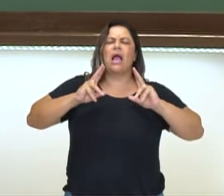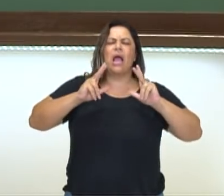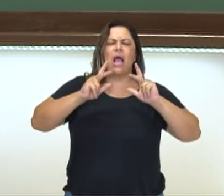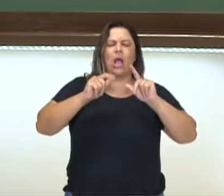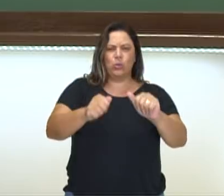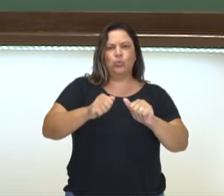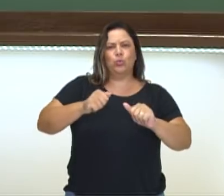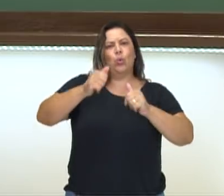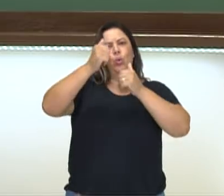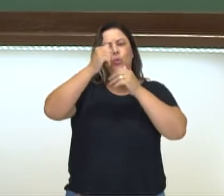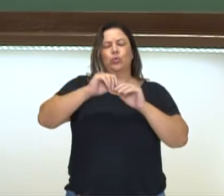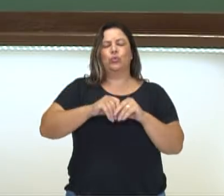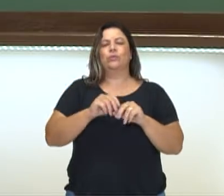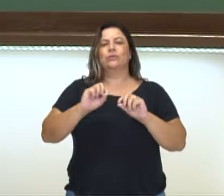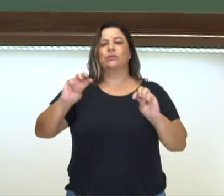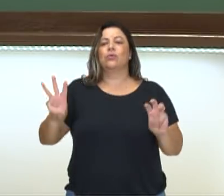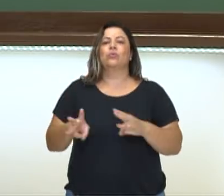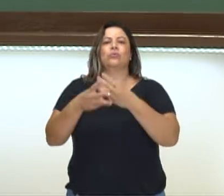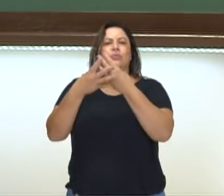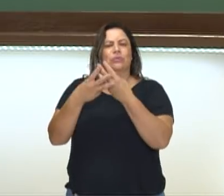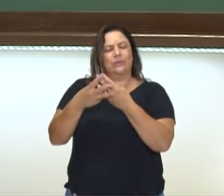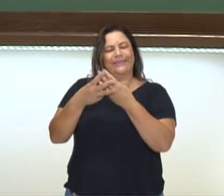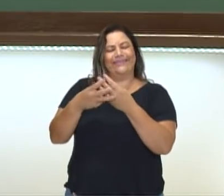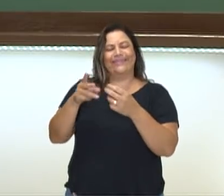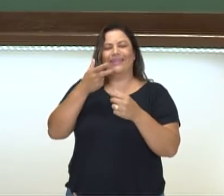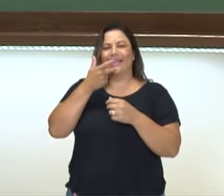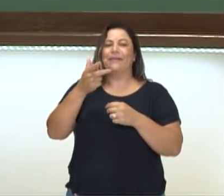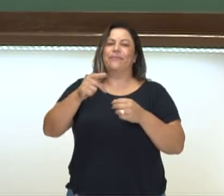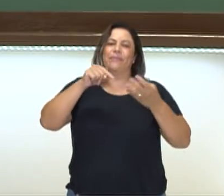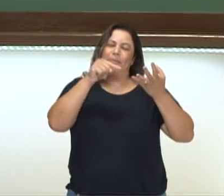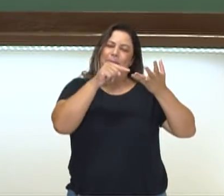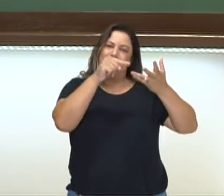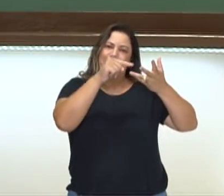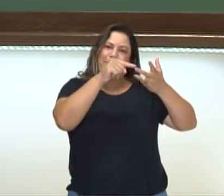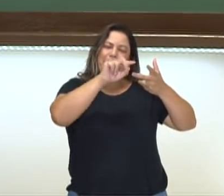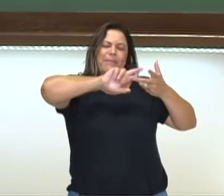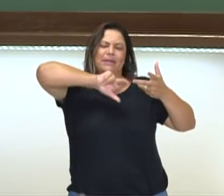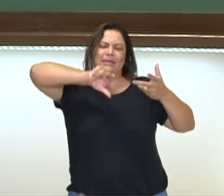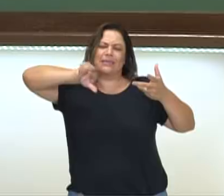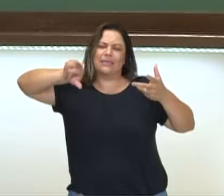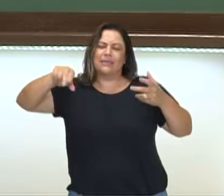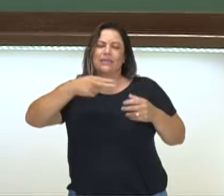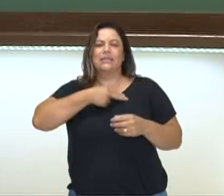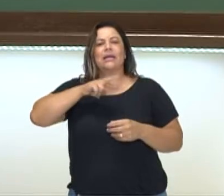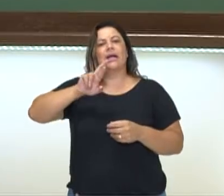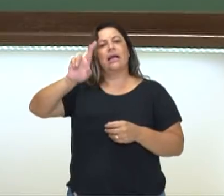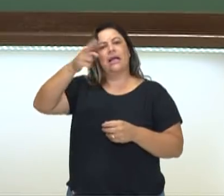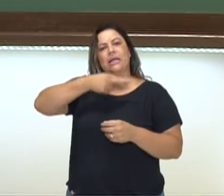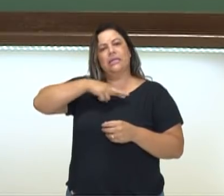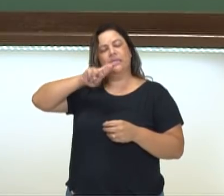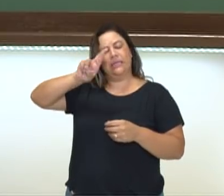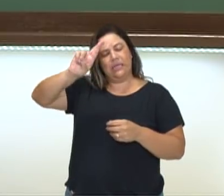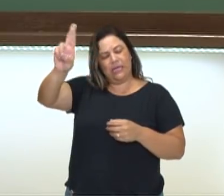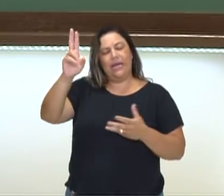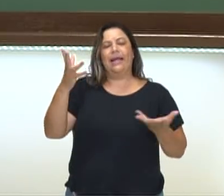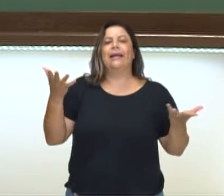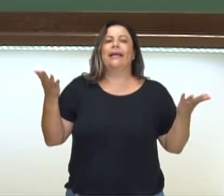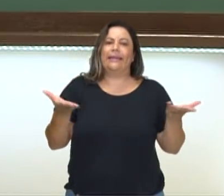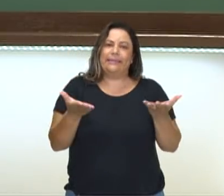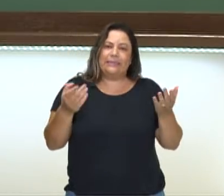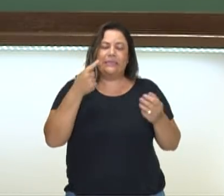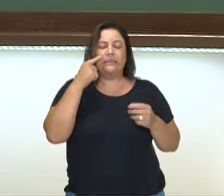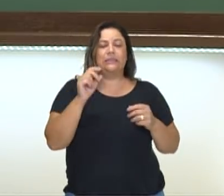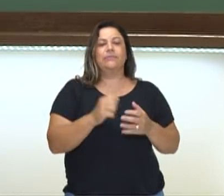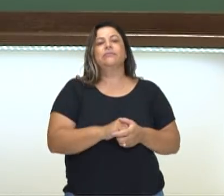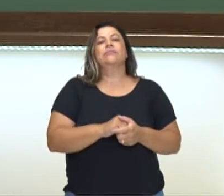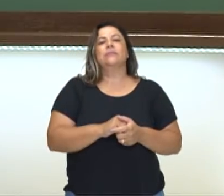judeus, Salam Aleikum para os muçulmanos, Axé para quem é de candomblé, Saravá para todos os umbandistas, assim